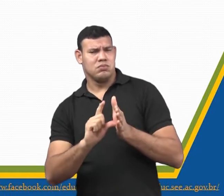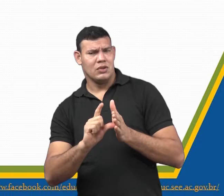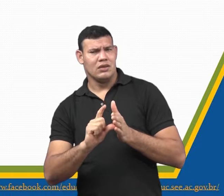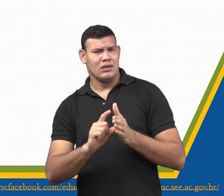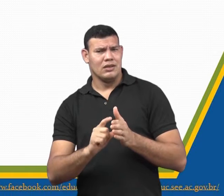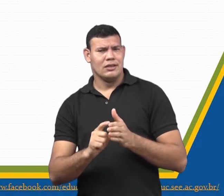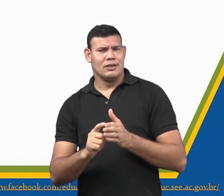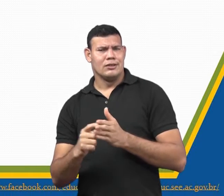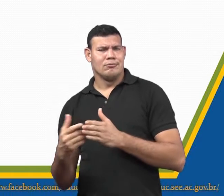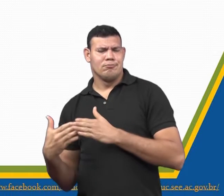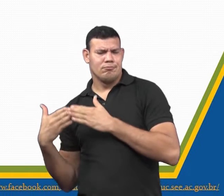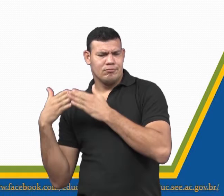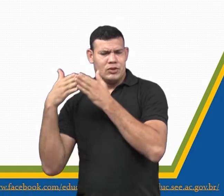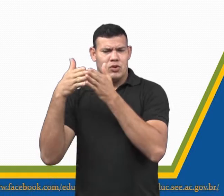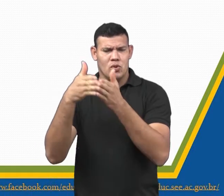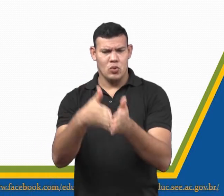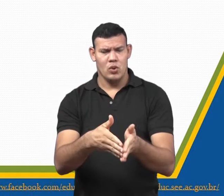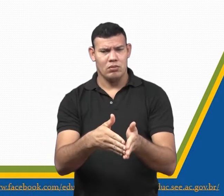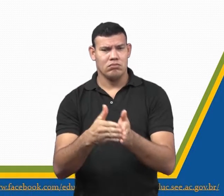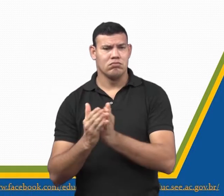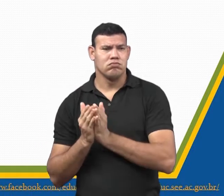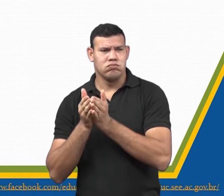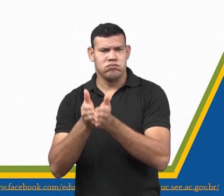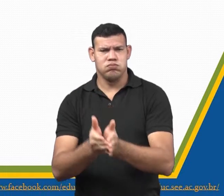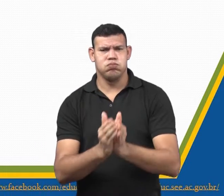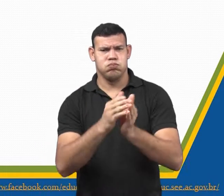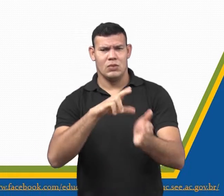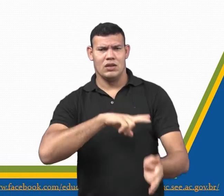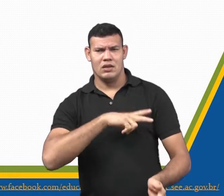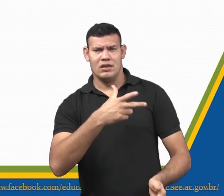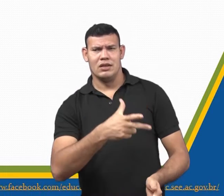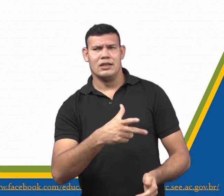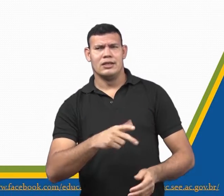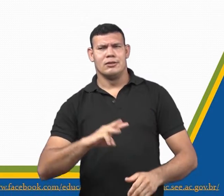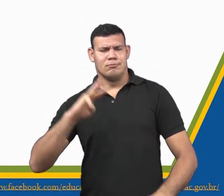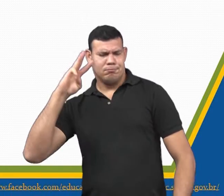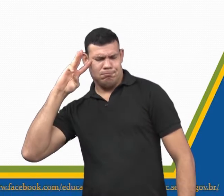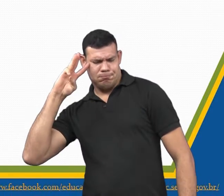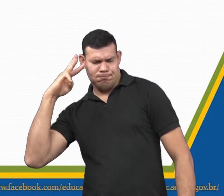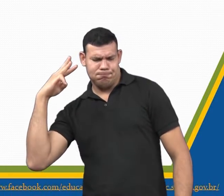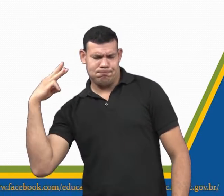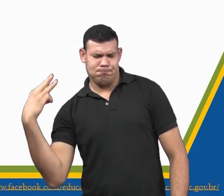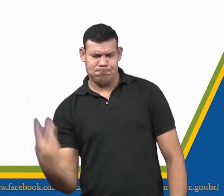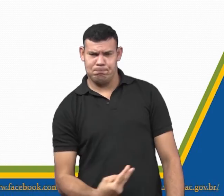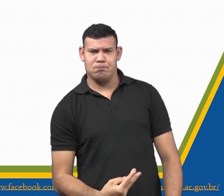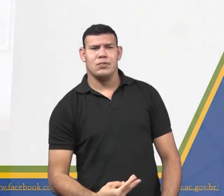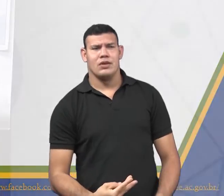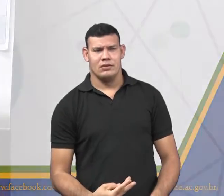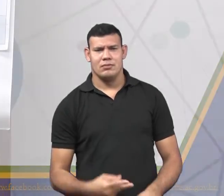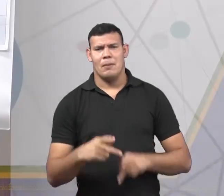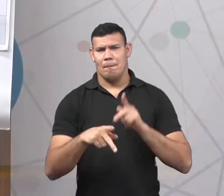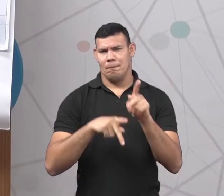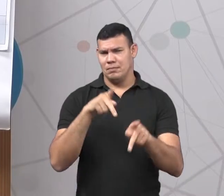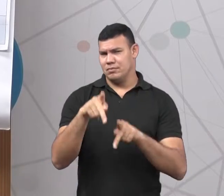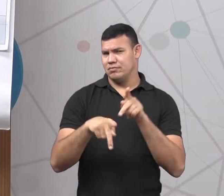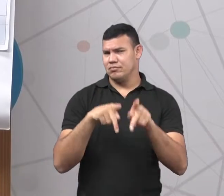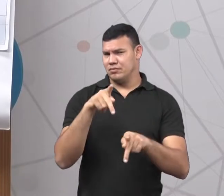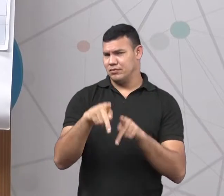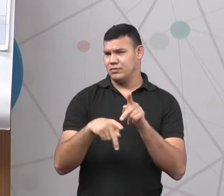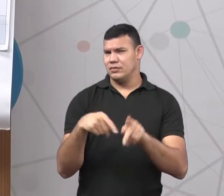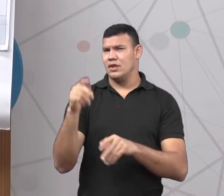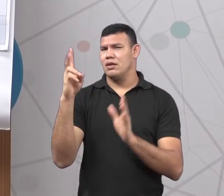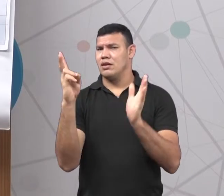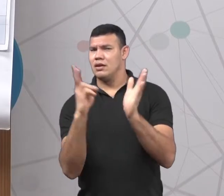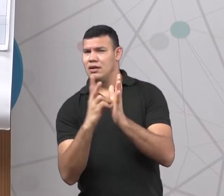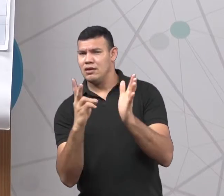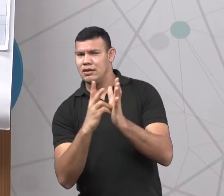população indígena era de aproximadamente 3 milhões de habitantes, divididos entre 1.000 povos diferentes. Você lembra